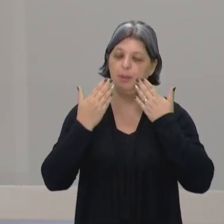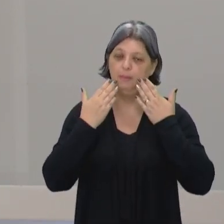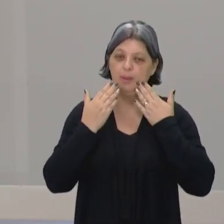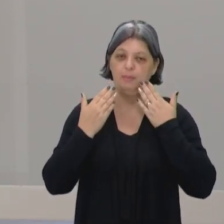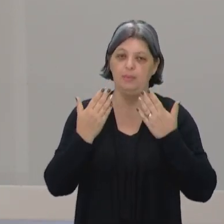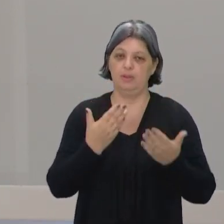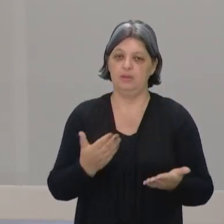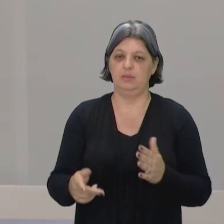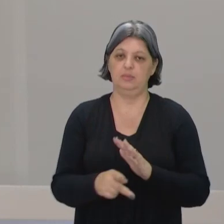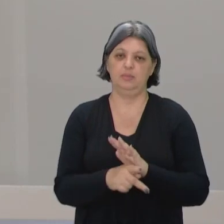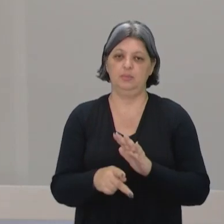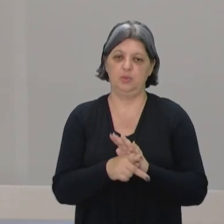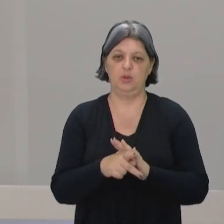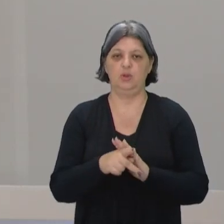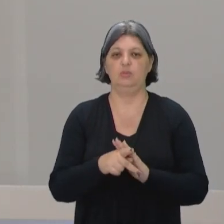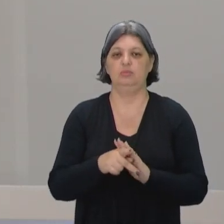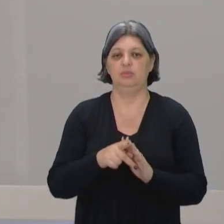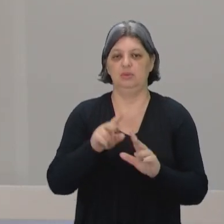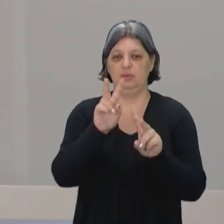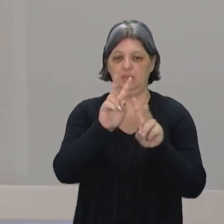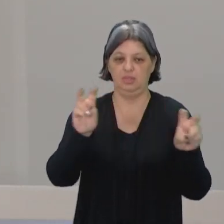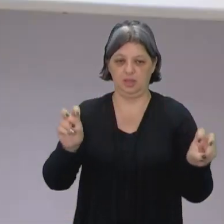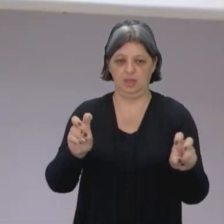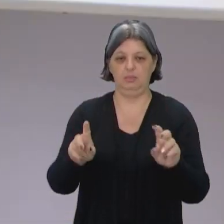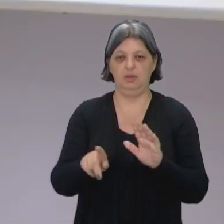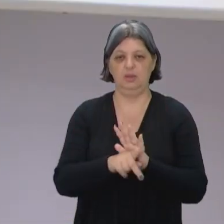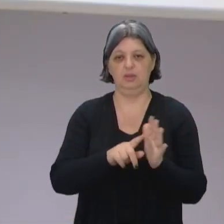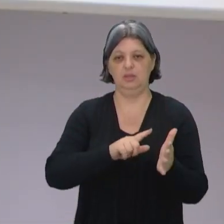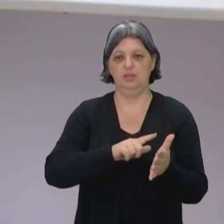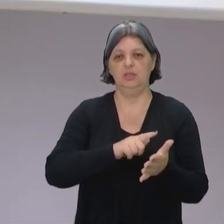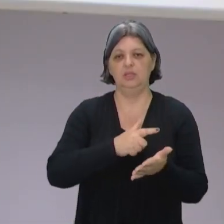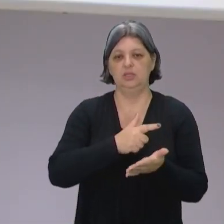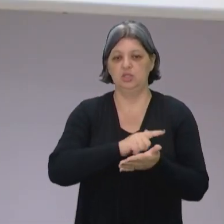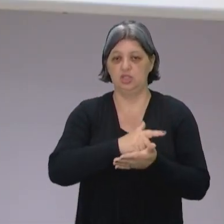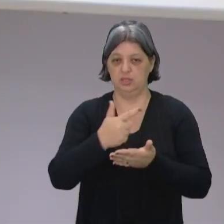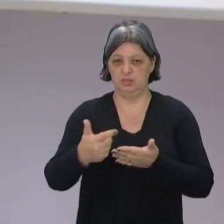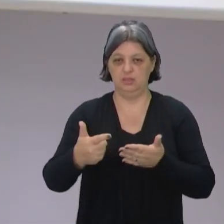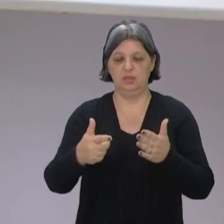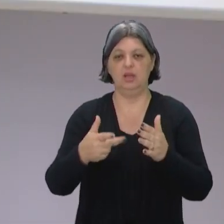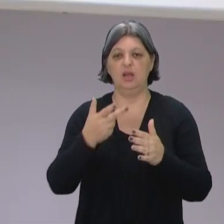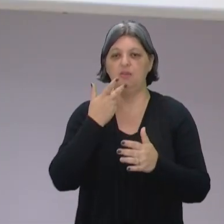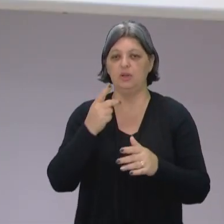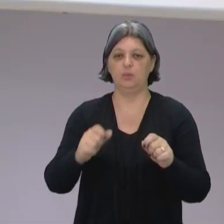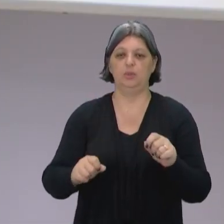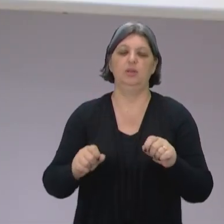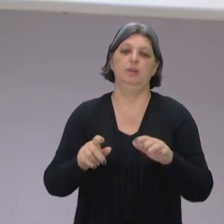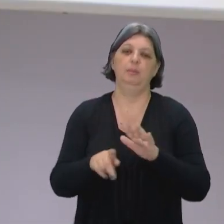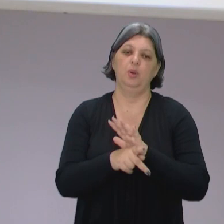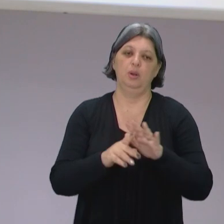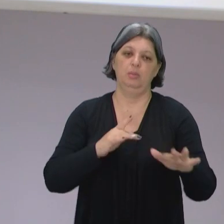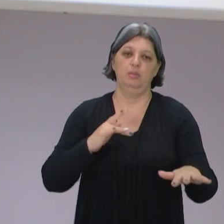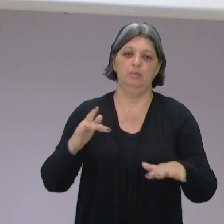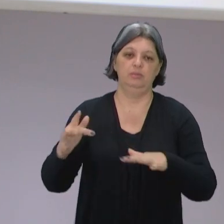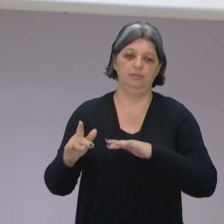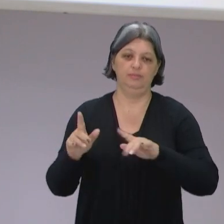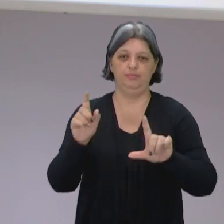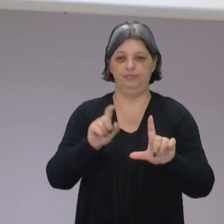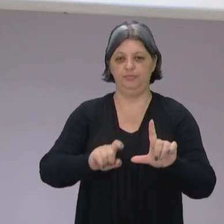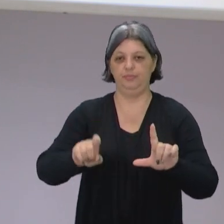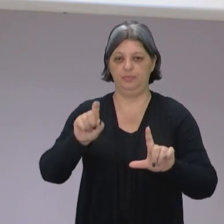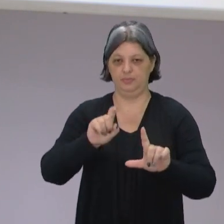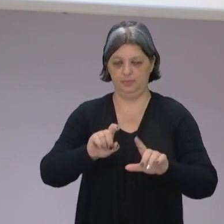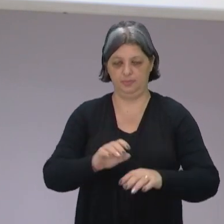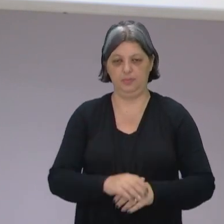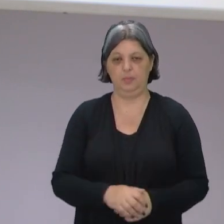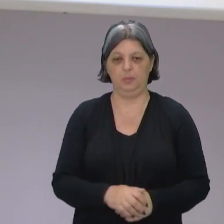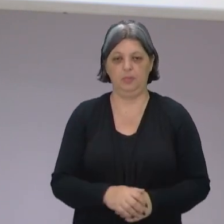os gêneros jornalísticos. É isso aí. Vamos falar sobre... A gente está falando muito sobre mídia, Mídias digitais. Então, hoje é a primeira aula